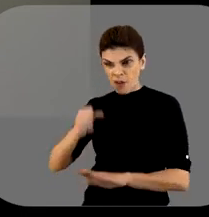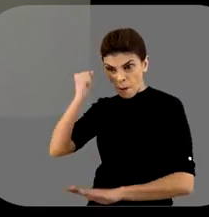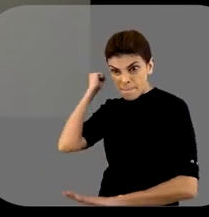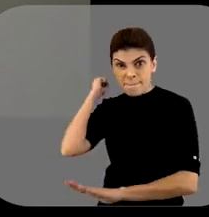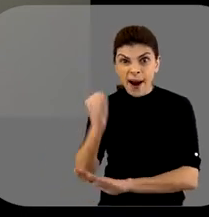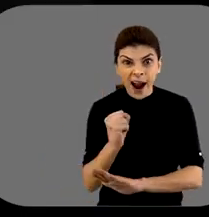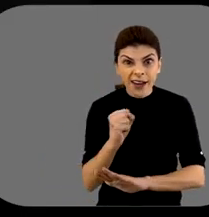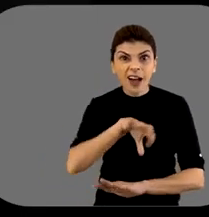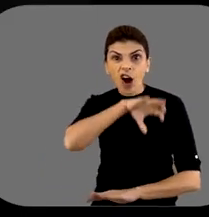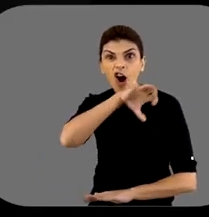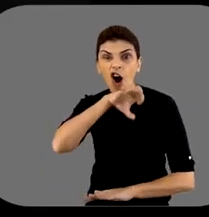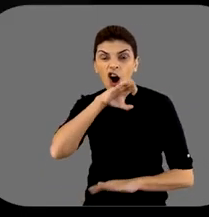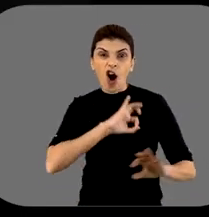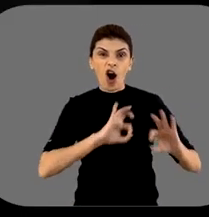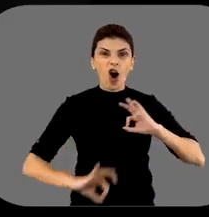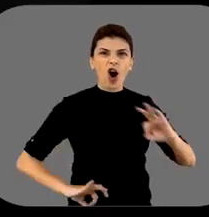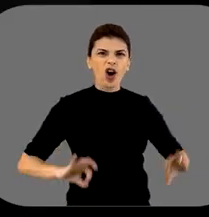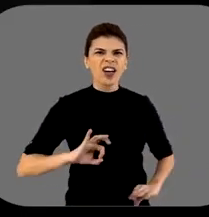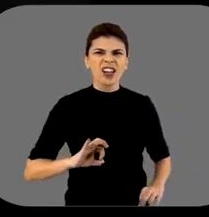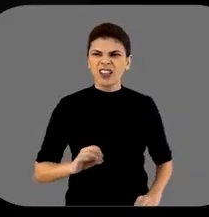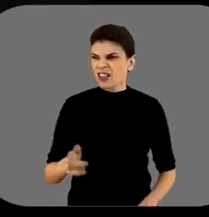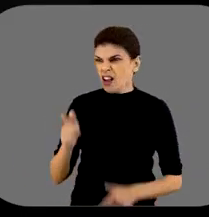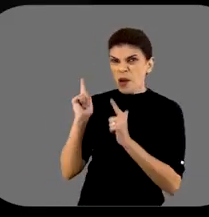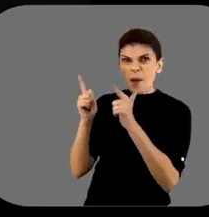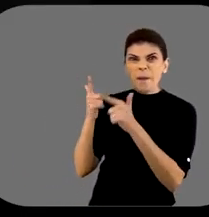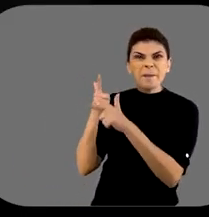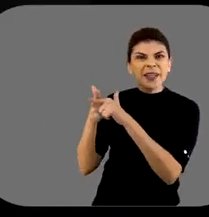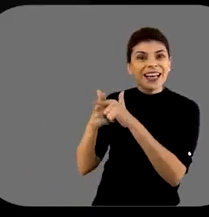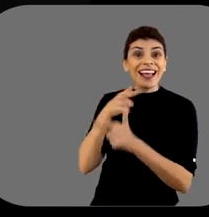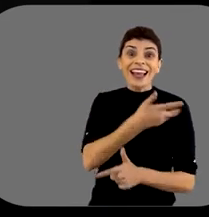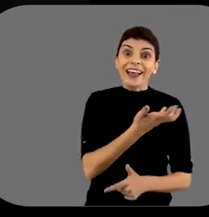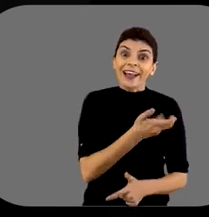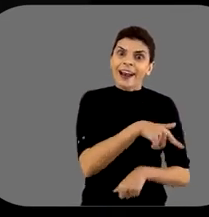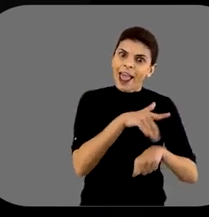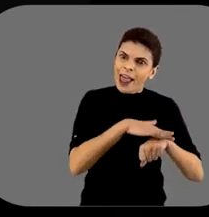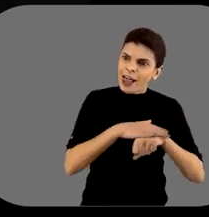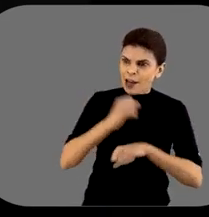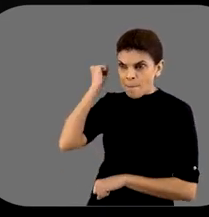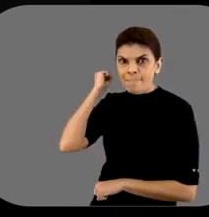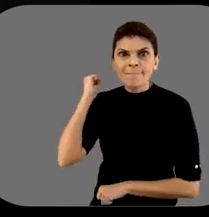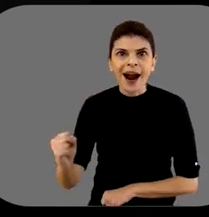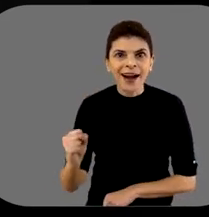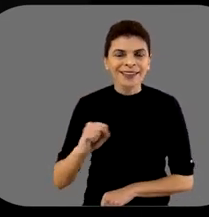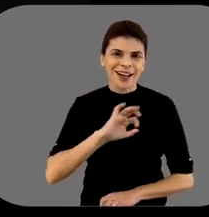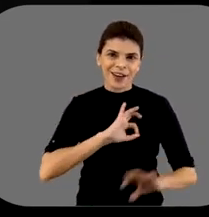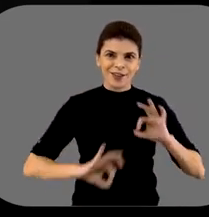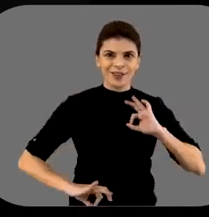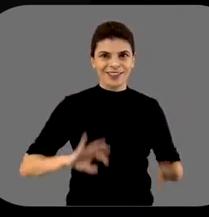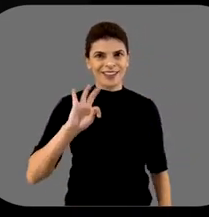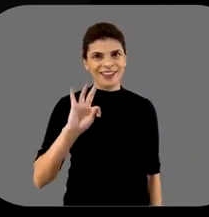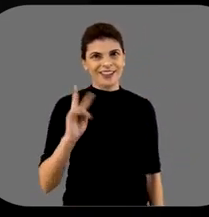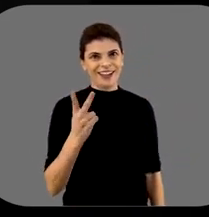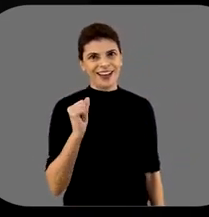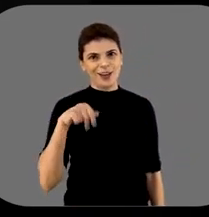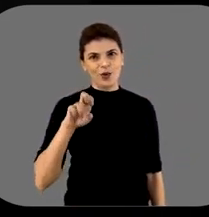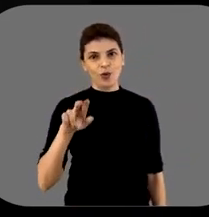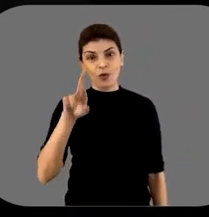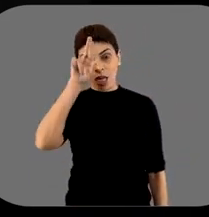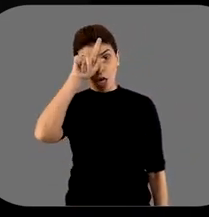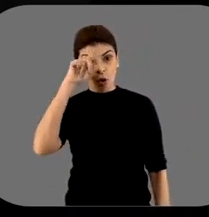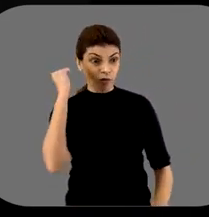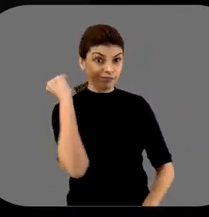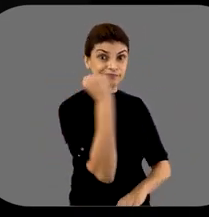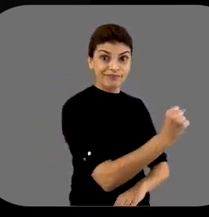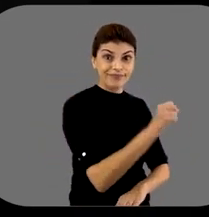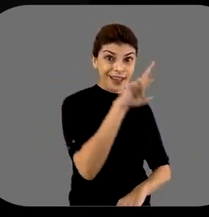matar a onça. Ele brigava comigo, porque ele queria matar a onça, porque é um... Quem queria? O terror no voo. O que errou o